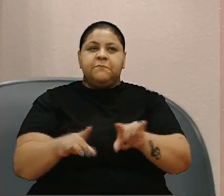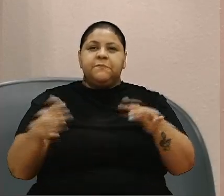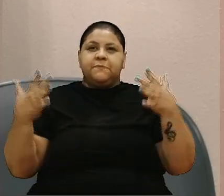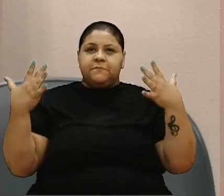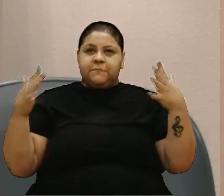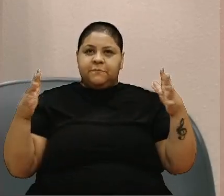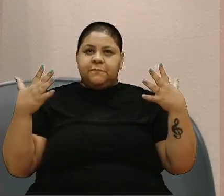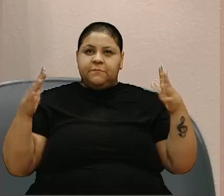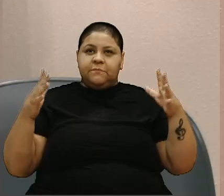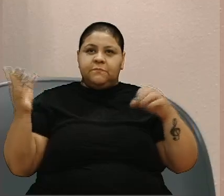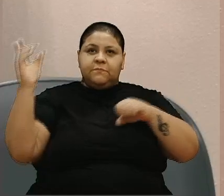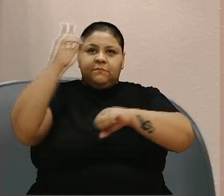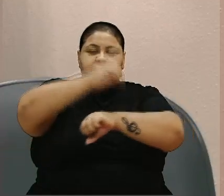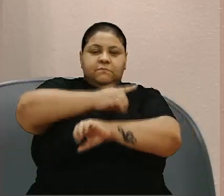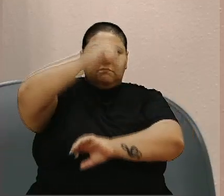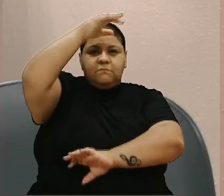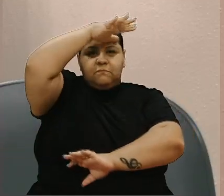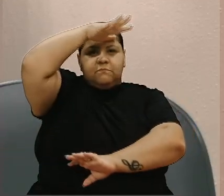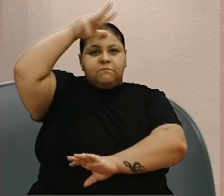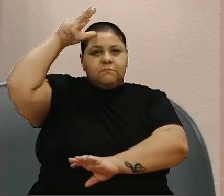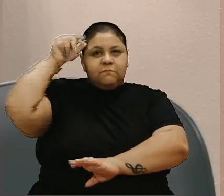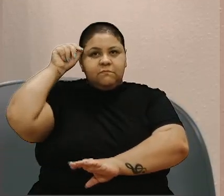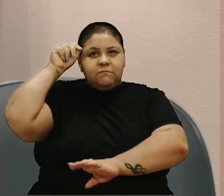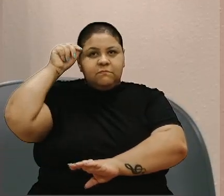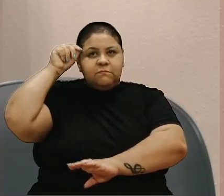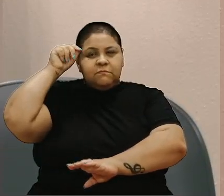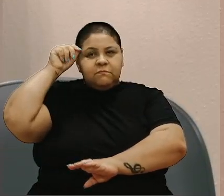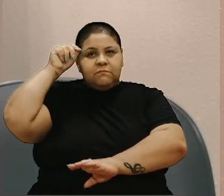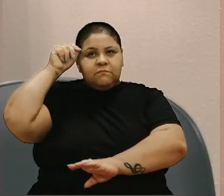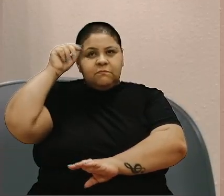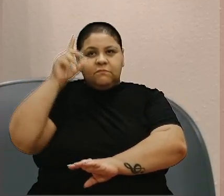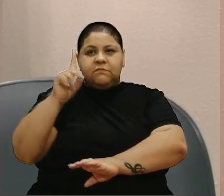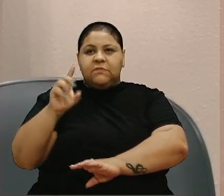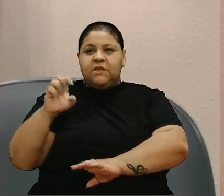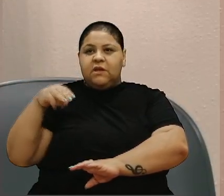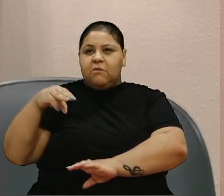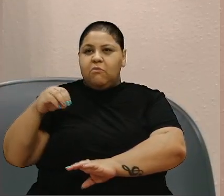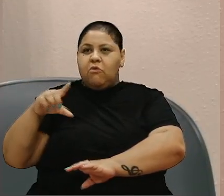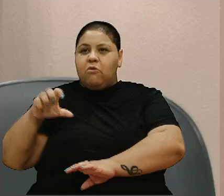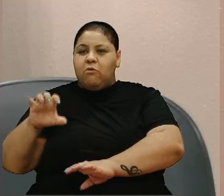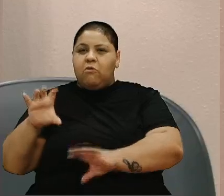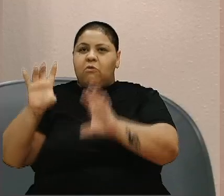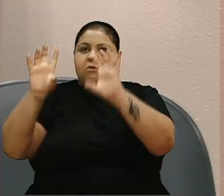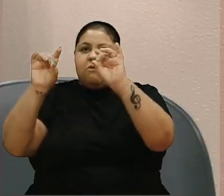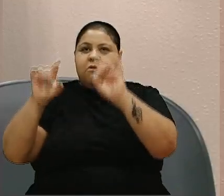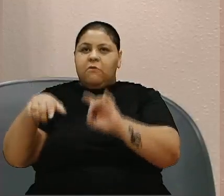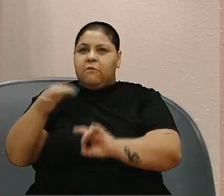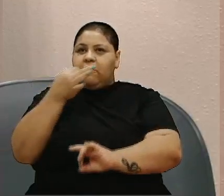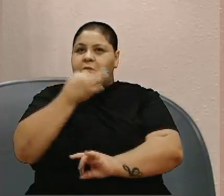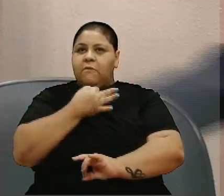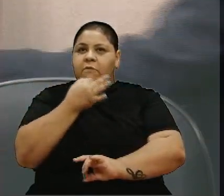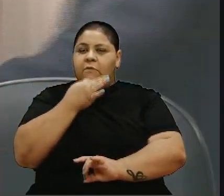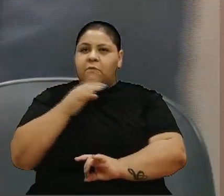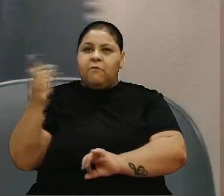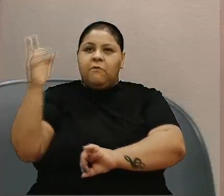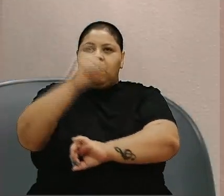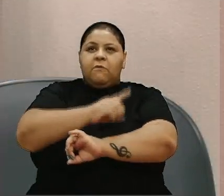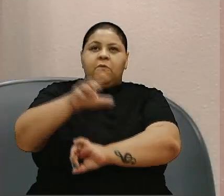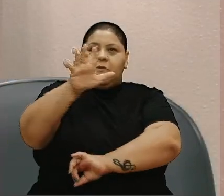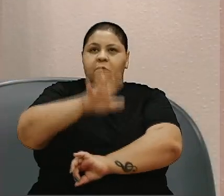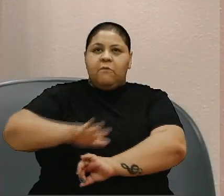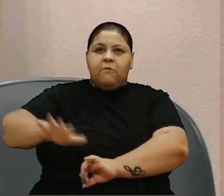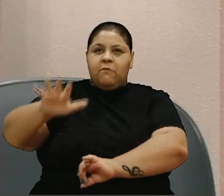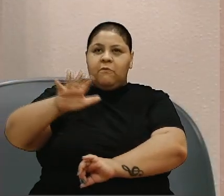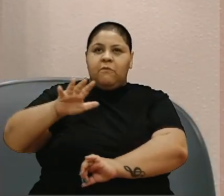parabenizar pelo Dia Municipal do Demolei, da Ordem Demolei, em especial aqui de Caxias do Sul, também é o Dia Nacional a todos